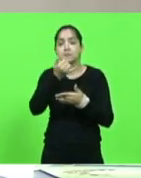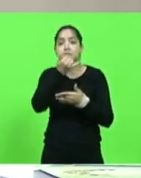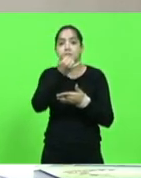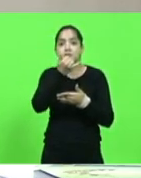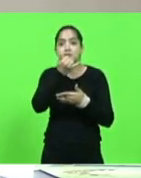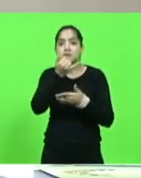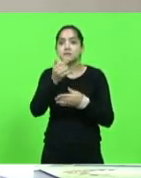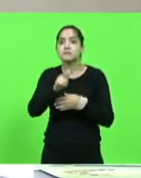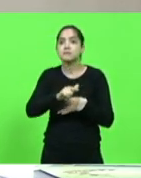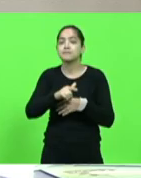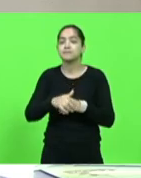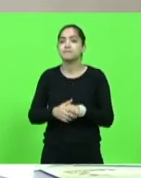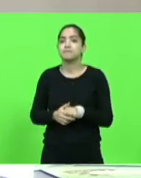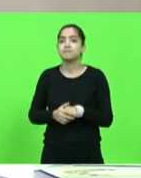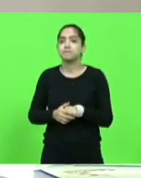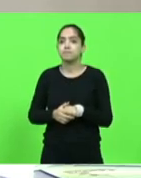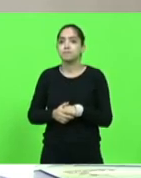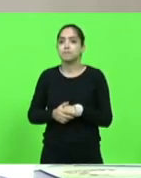uma vez.